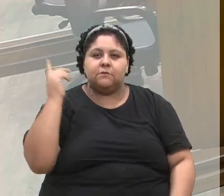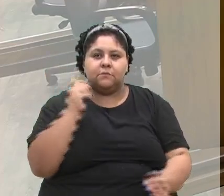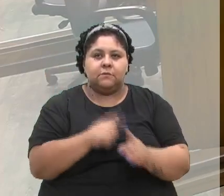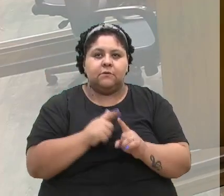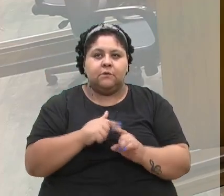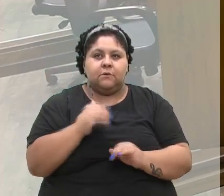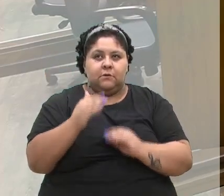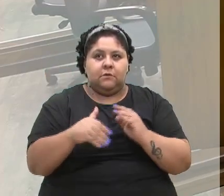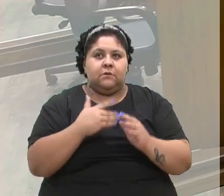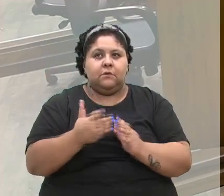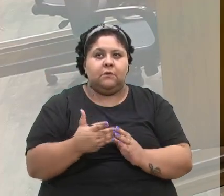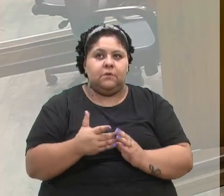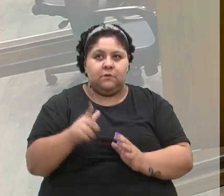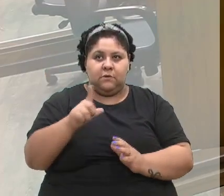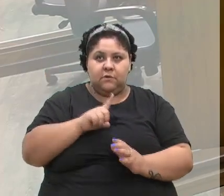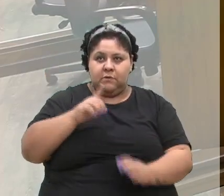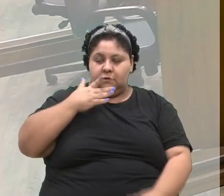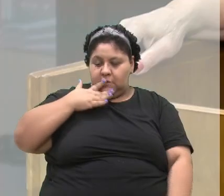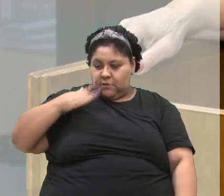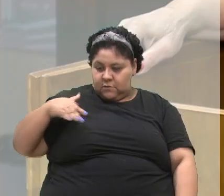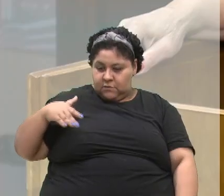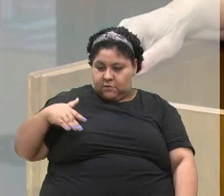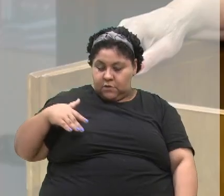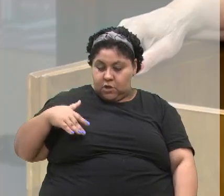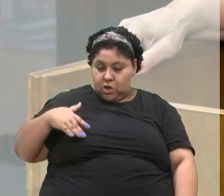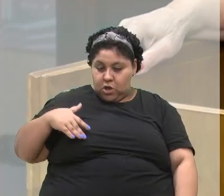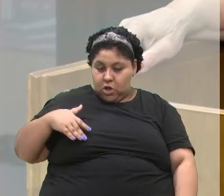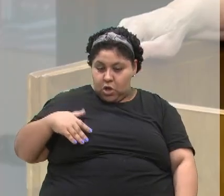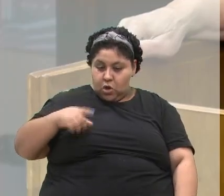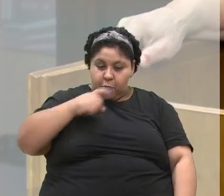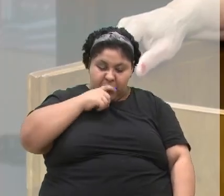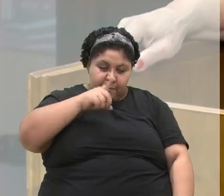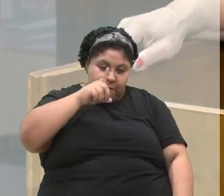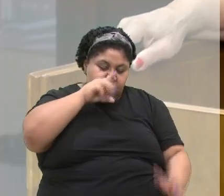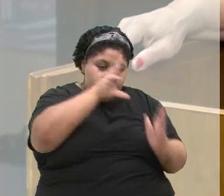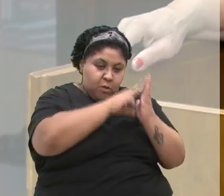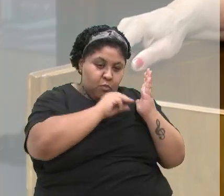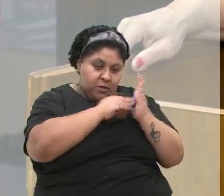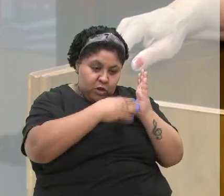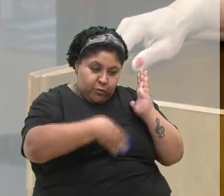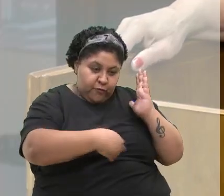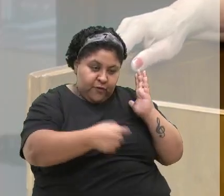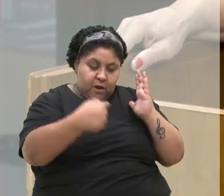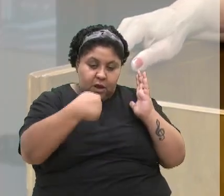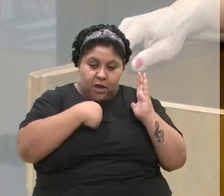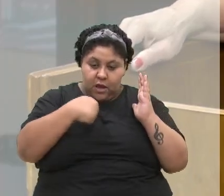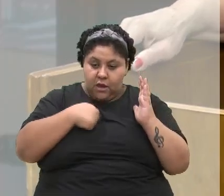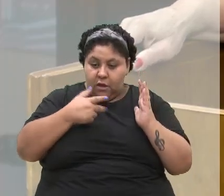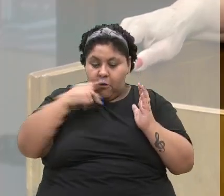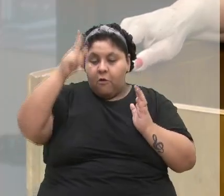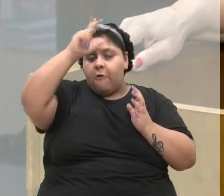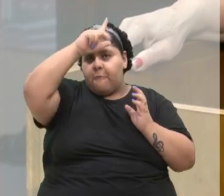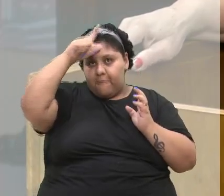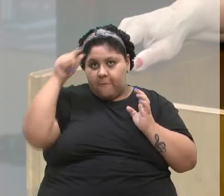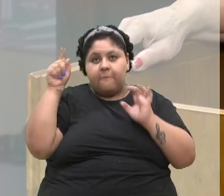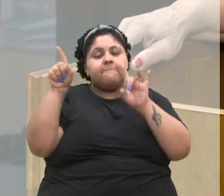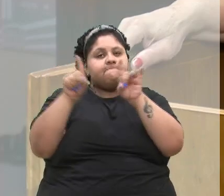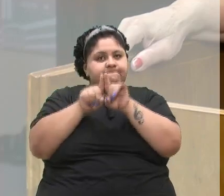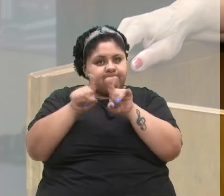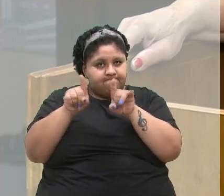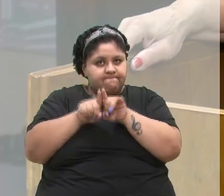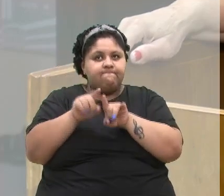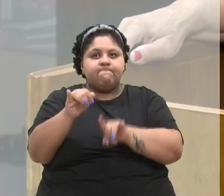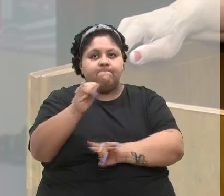porque quando a gente diz que os pais são modelos para os seus filhos, eu digo que a prefeitura também deveria dar